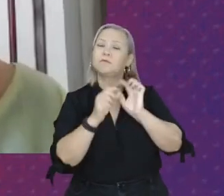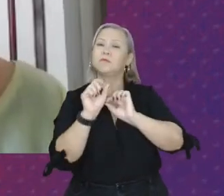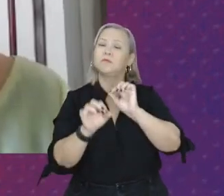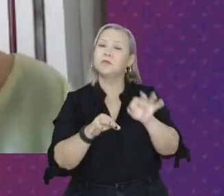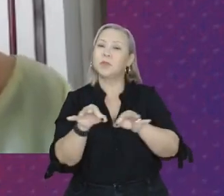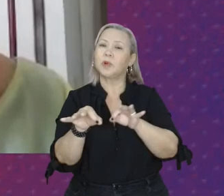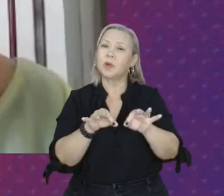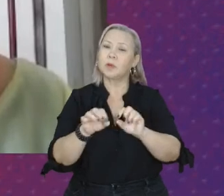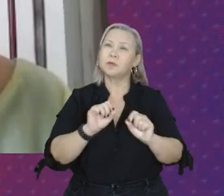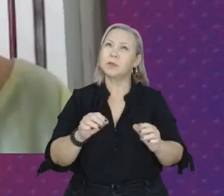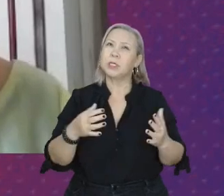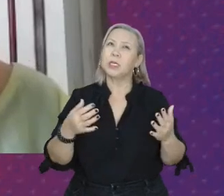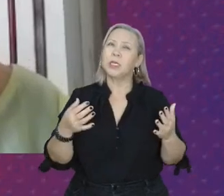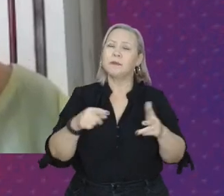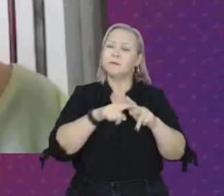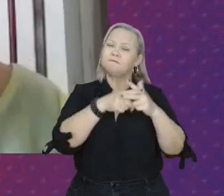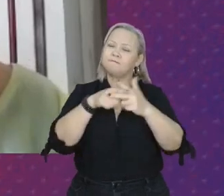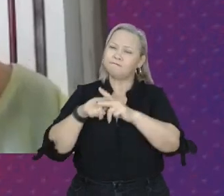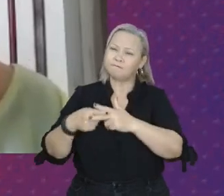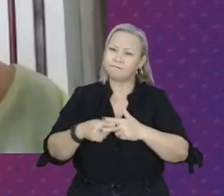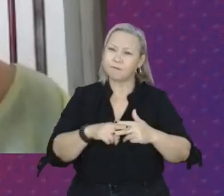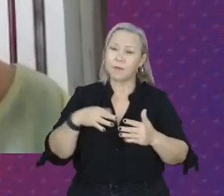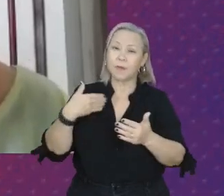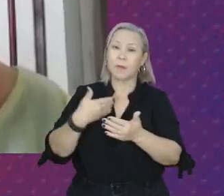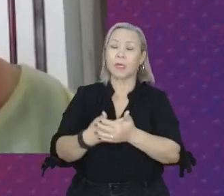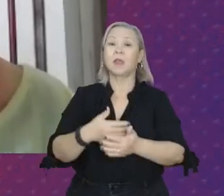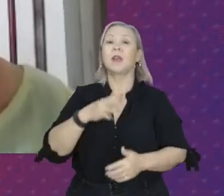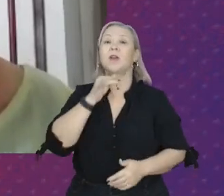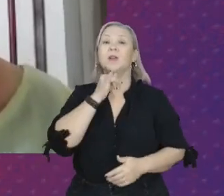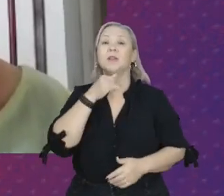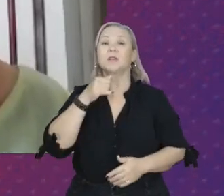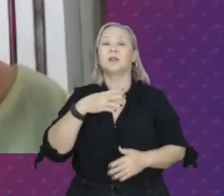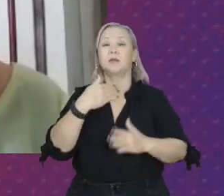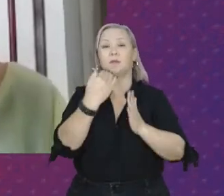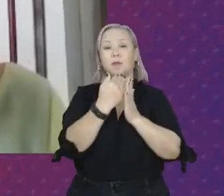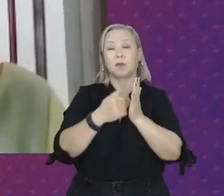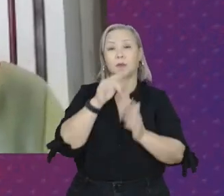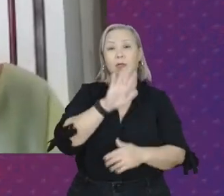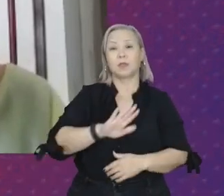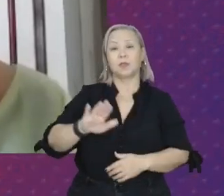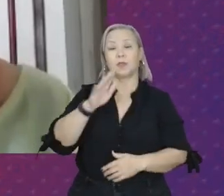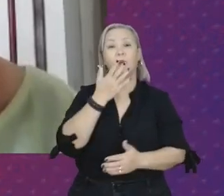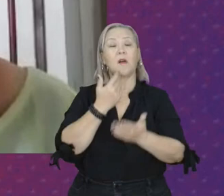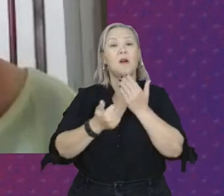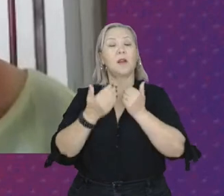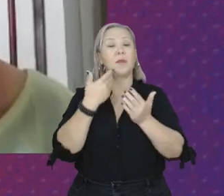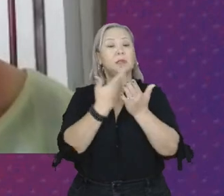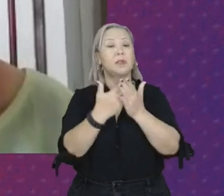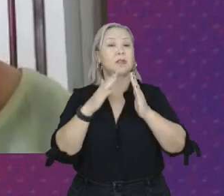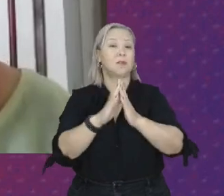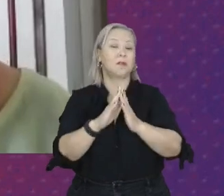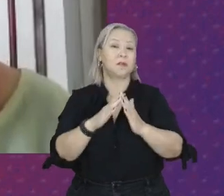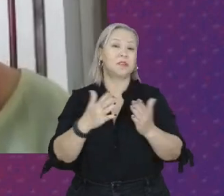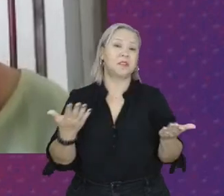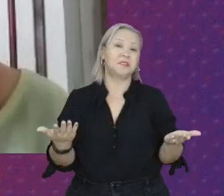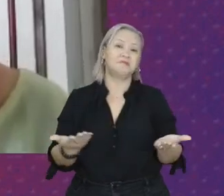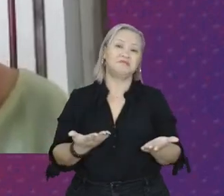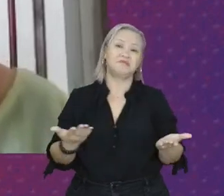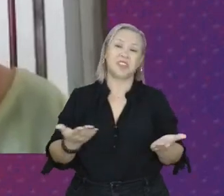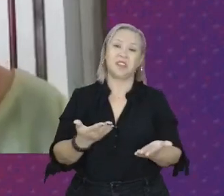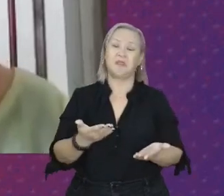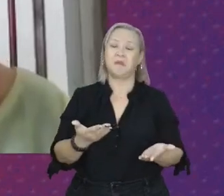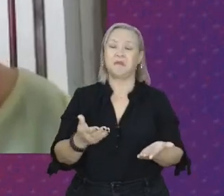se aperfeiçoando, como, por exemplo, o Programa Nacional de Alimentação Escolar, que hoje tem tido um orçamento reduzido